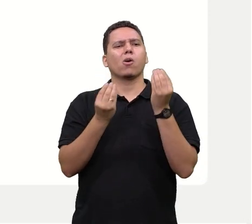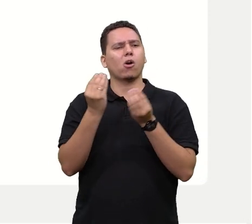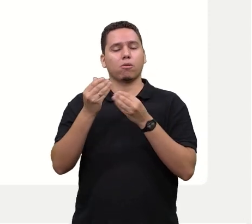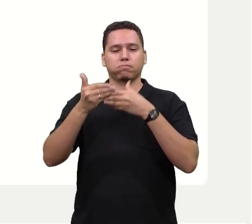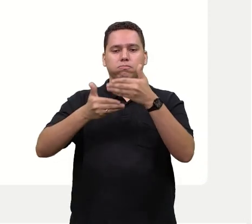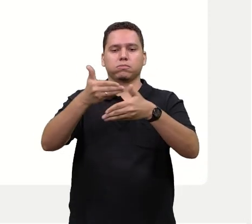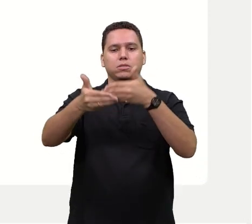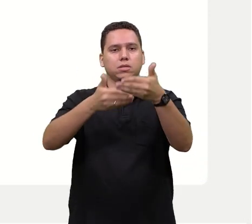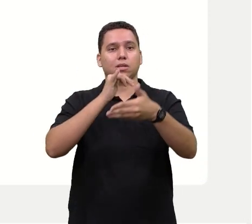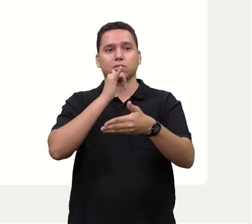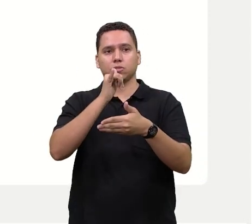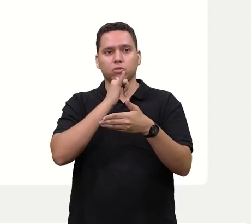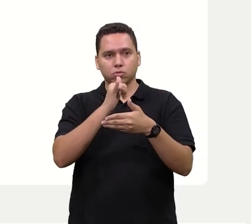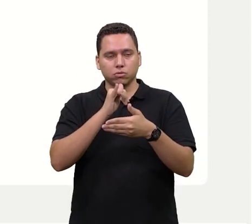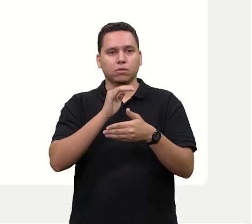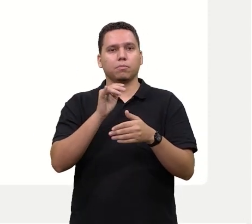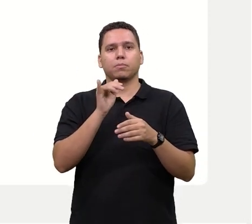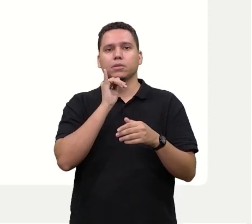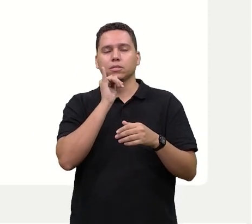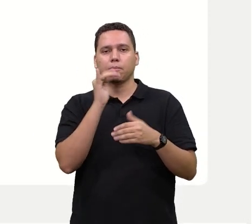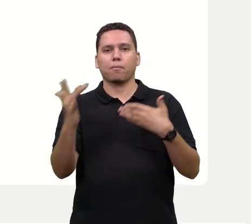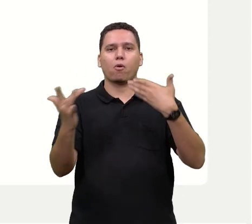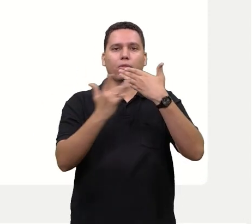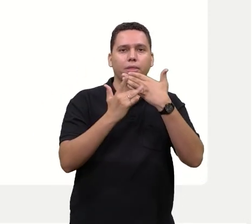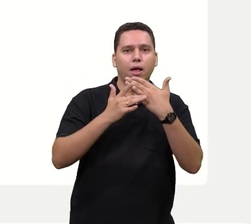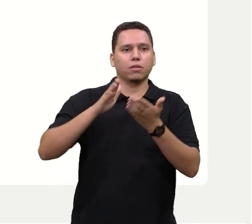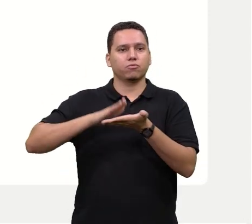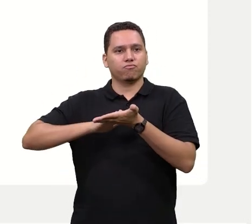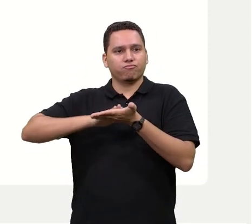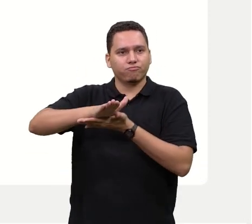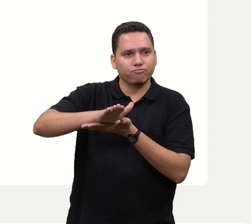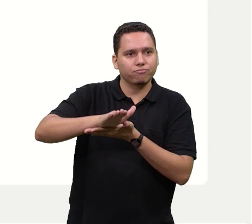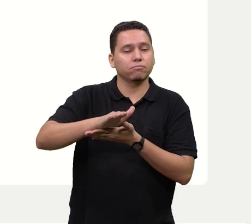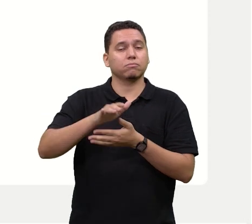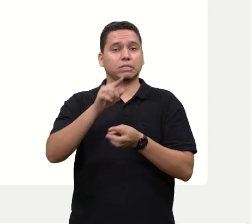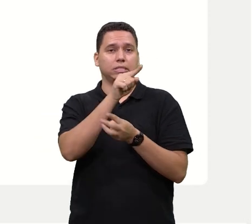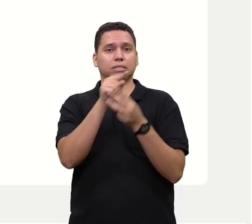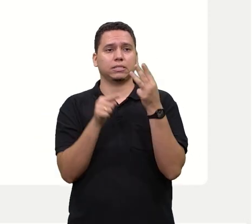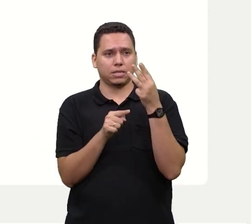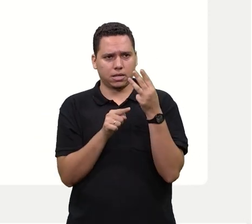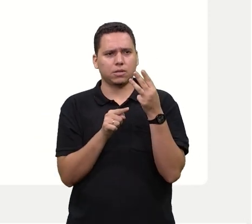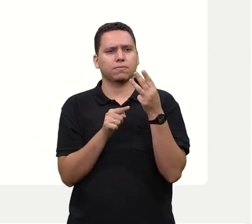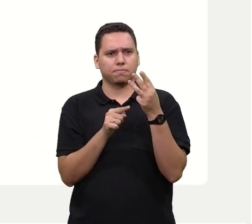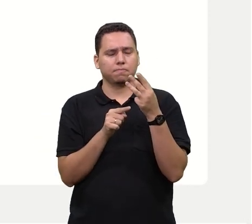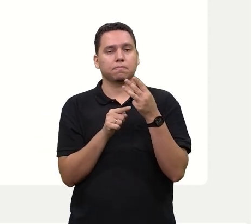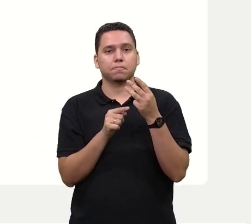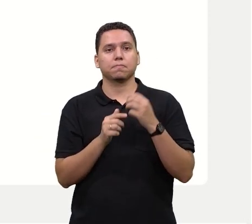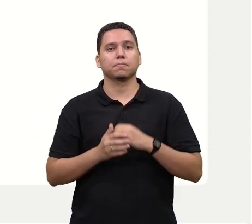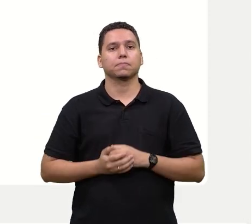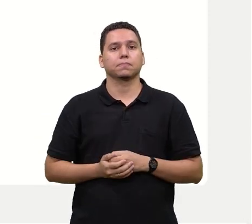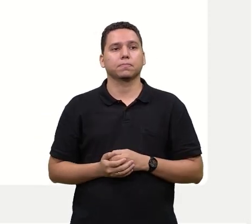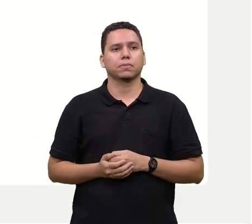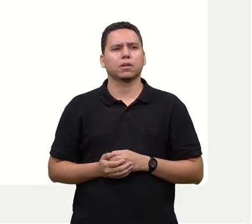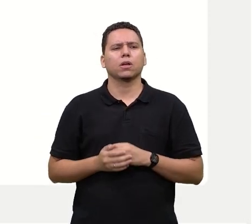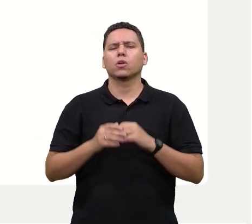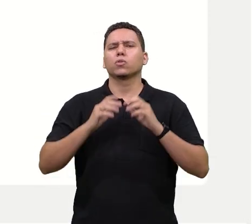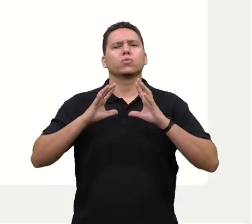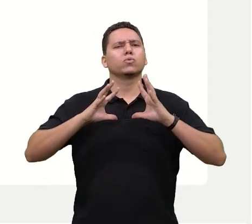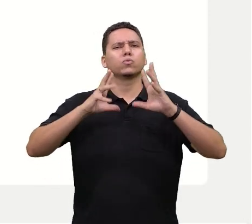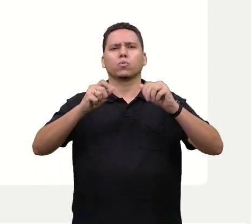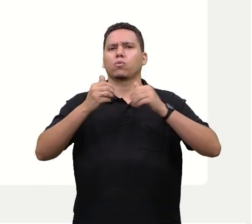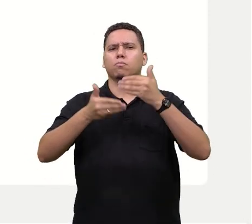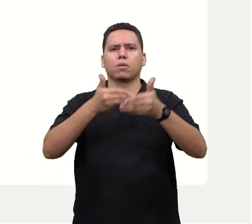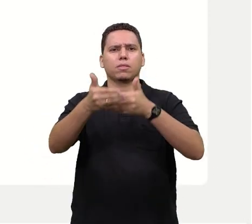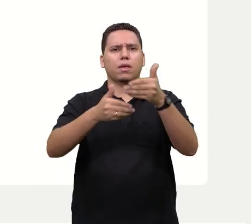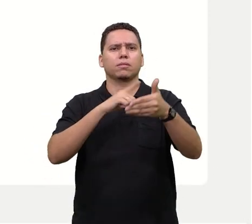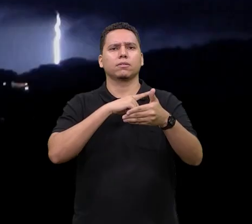Quais são? Atrito, contato e indução. E uma coisa importante para todos, em todos os processos sempre há transferência de elétrons,